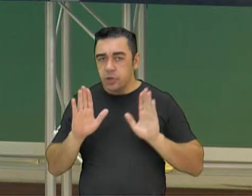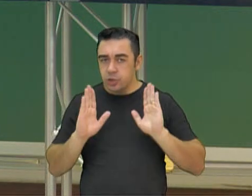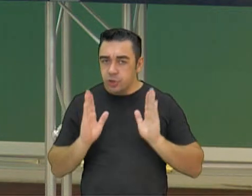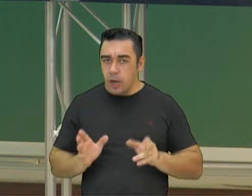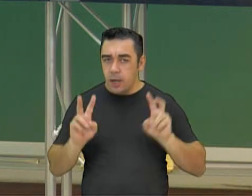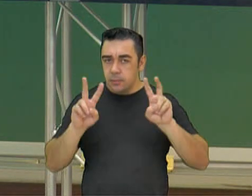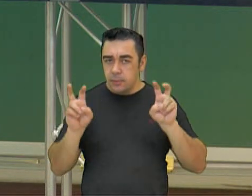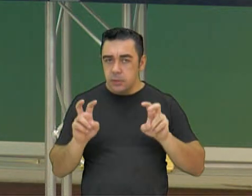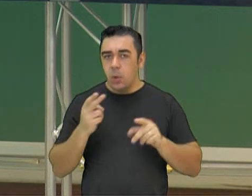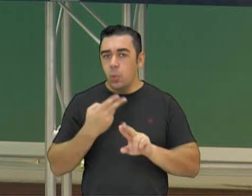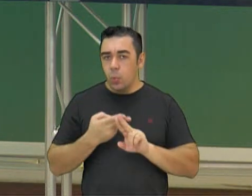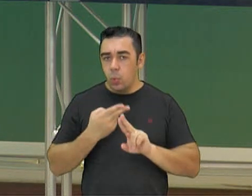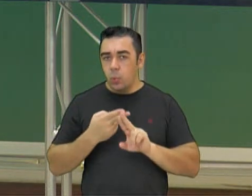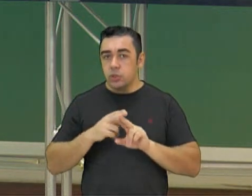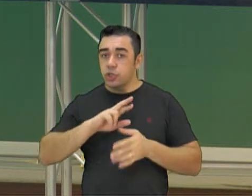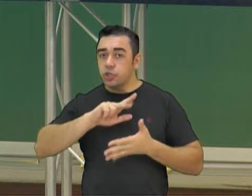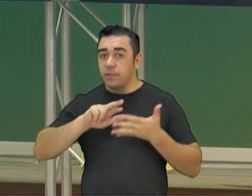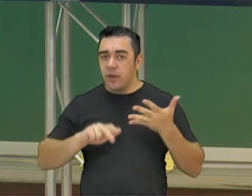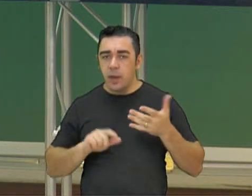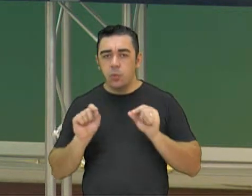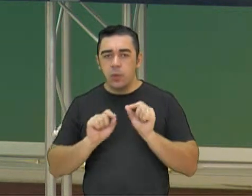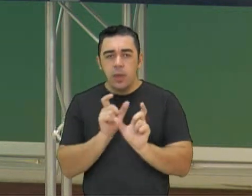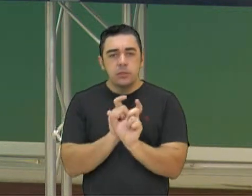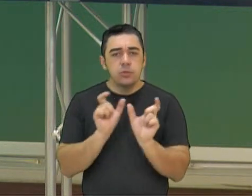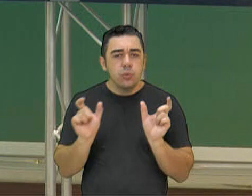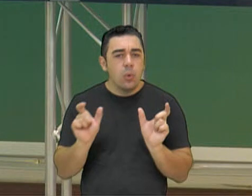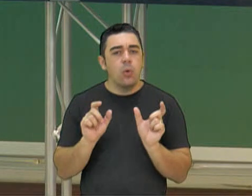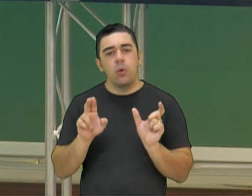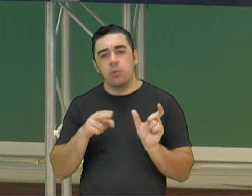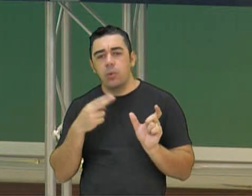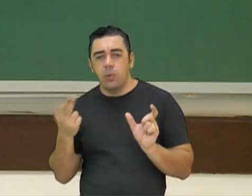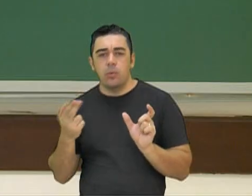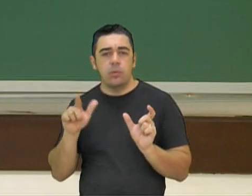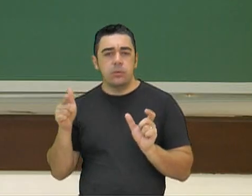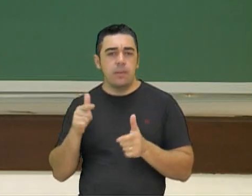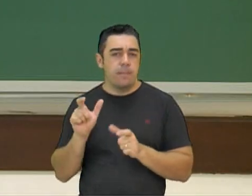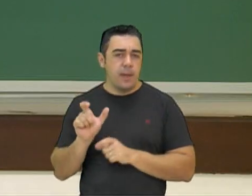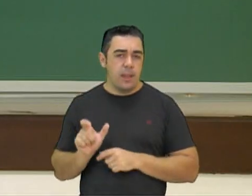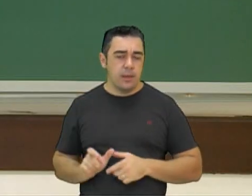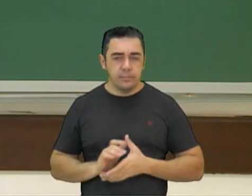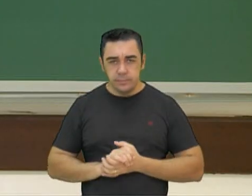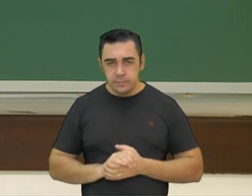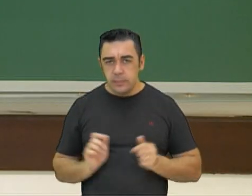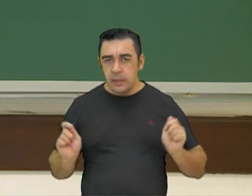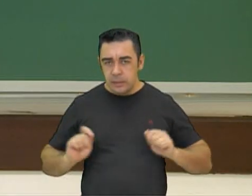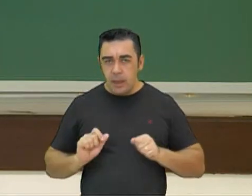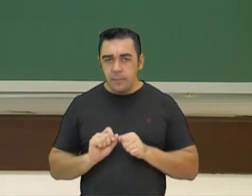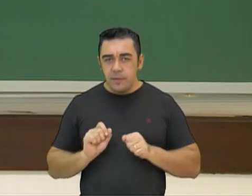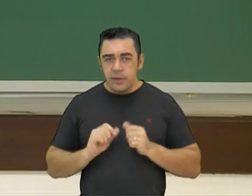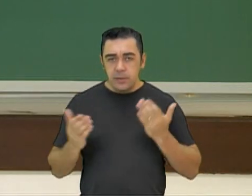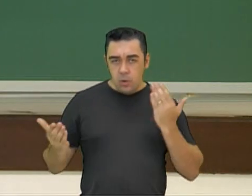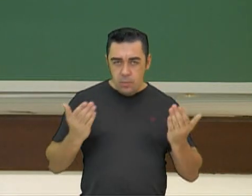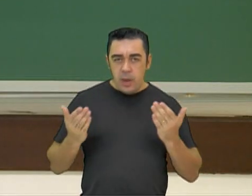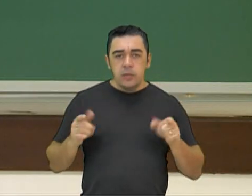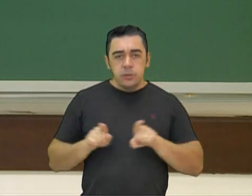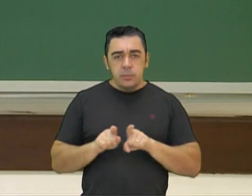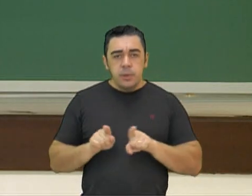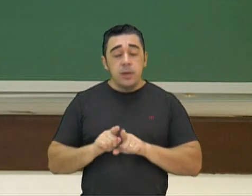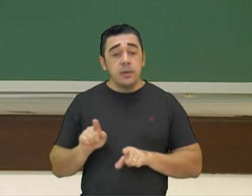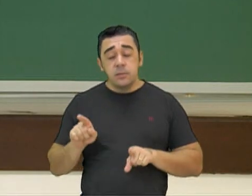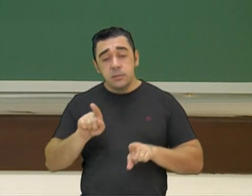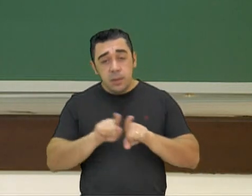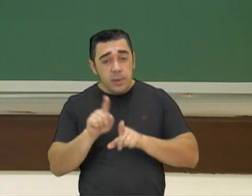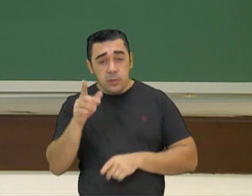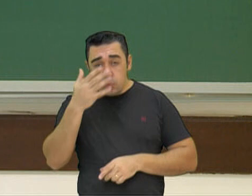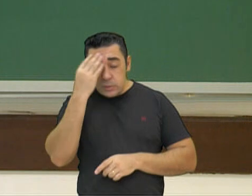use aí o máximo que possível de sinônimos e palavras parecidas. Pode fazer paráfrase e principalmente não se esqueça de usar